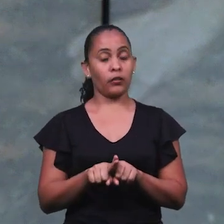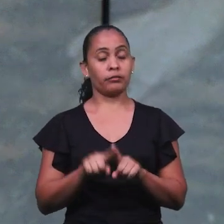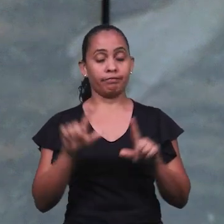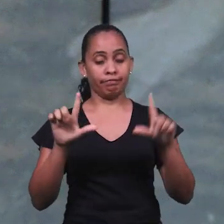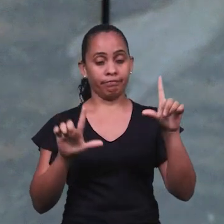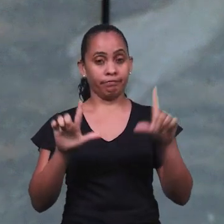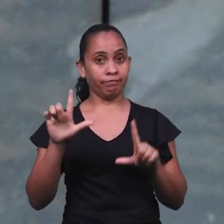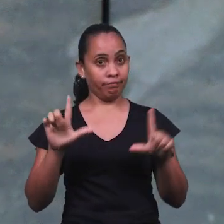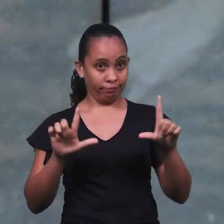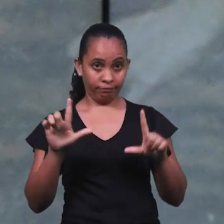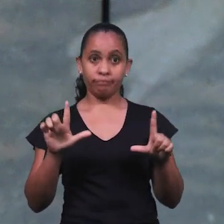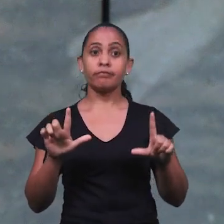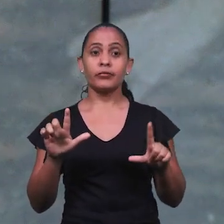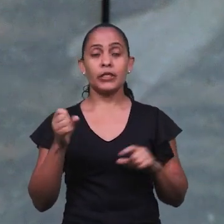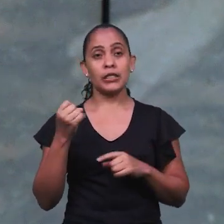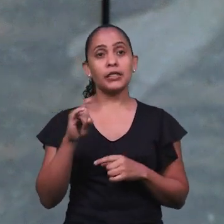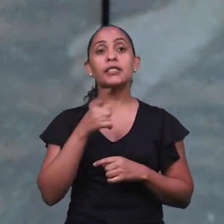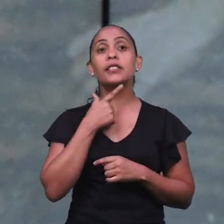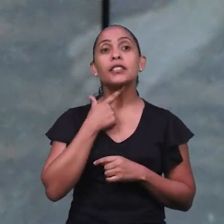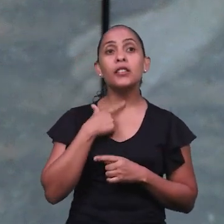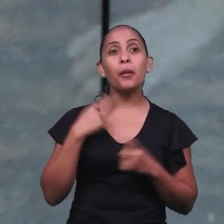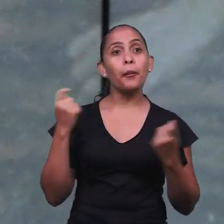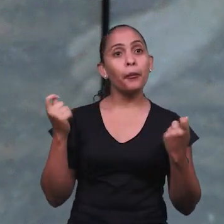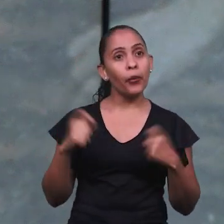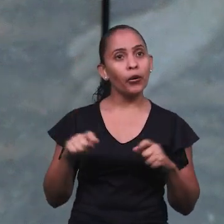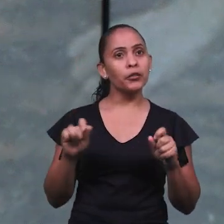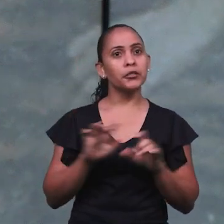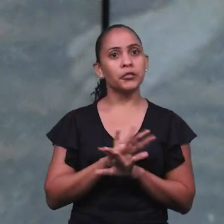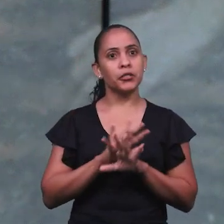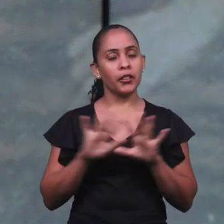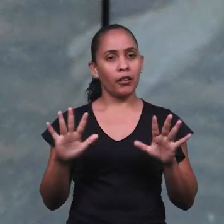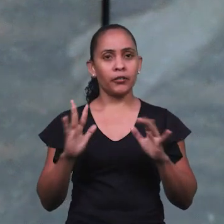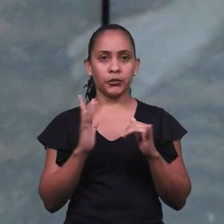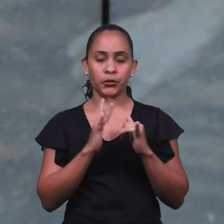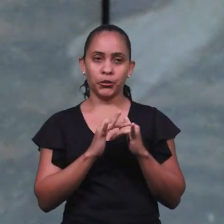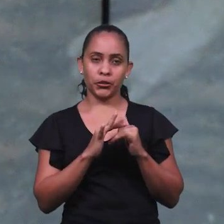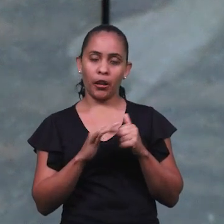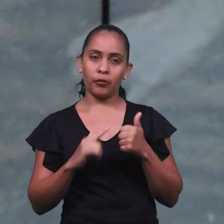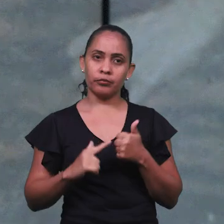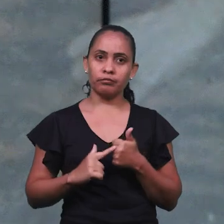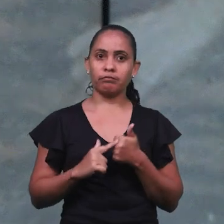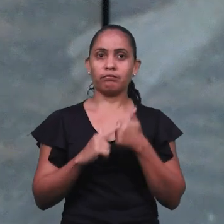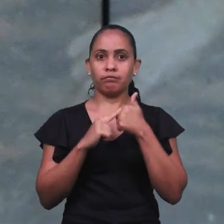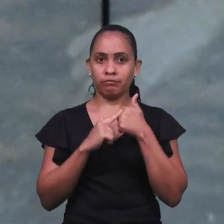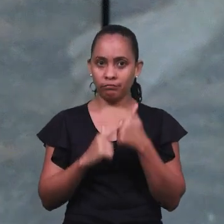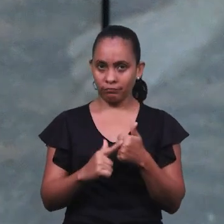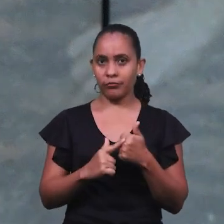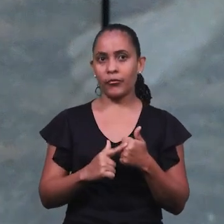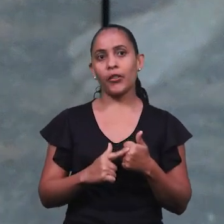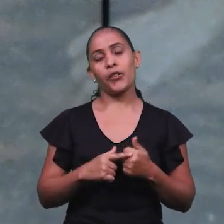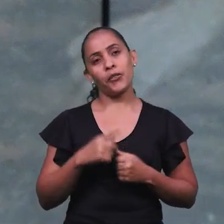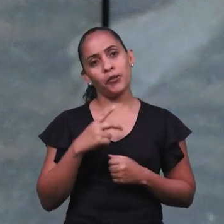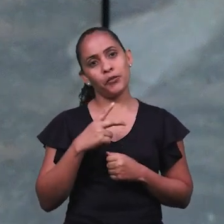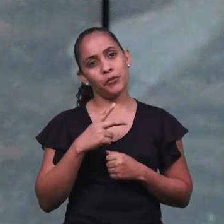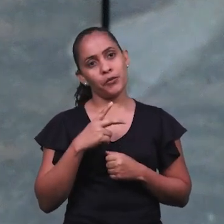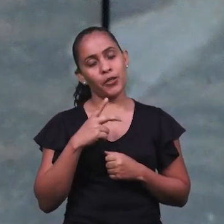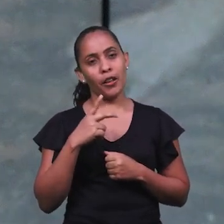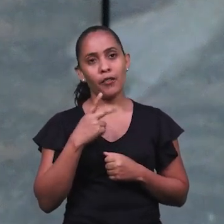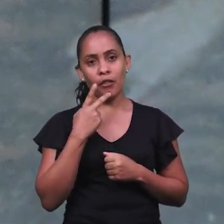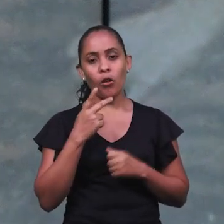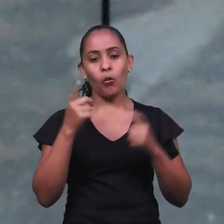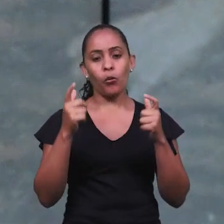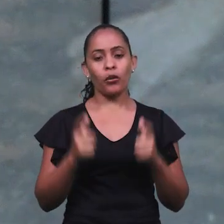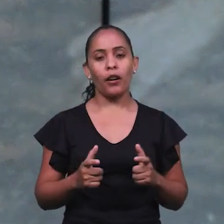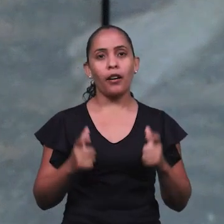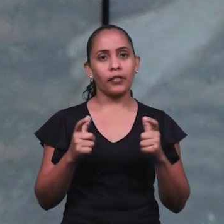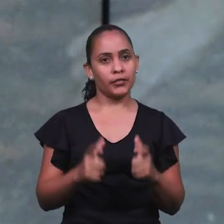sistema multiplataformas, se desejar, claro, pode abrir lá no YouTube e dar a sua curtida, fazer o seu comentário. Faz o seguinte, fala de